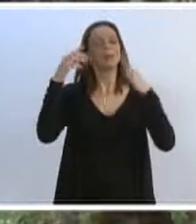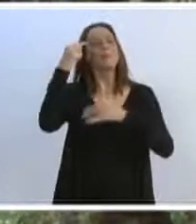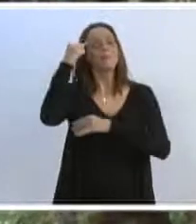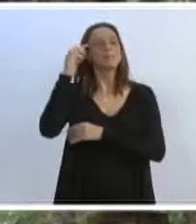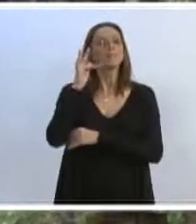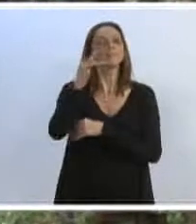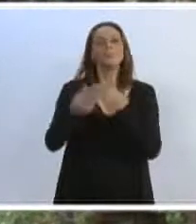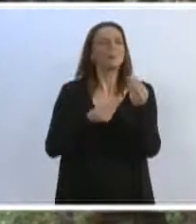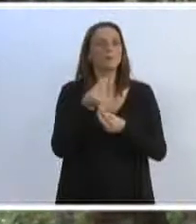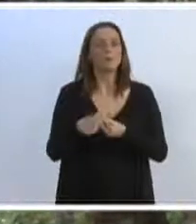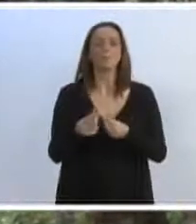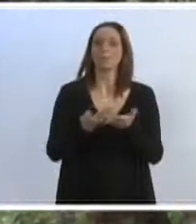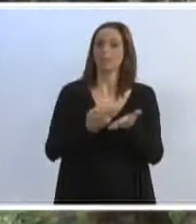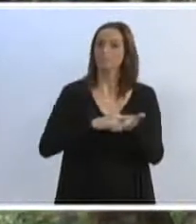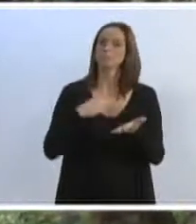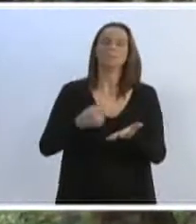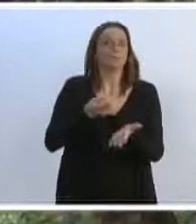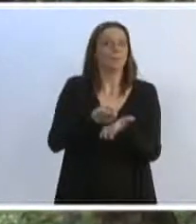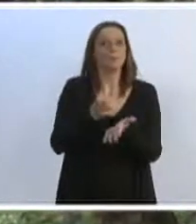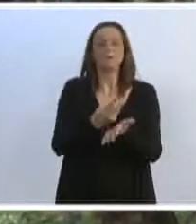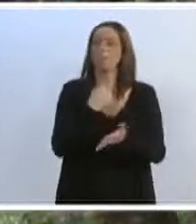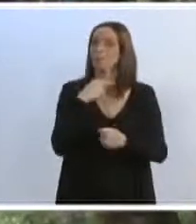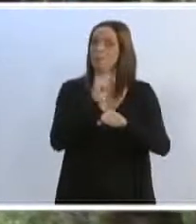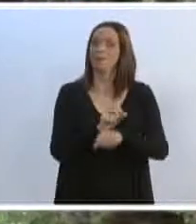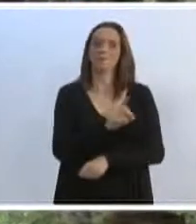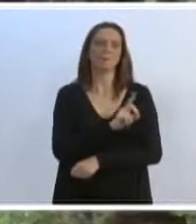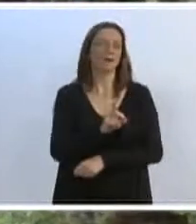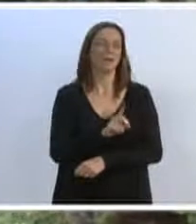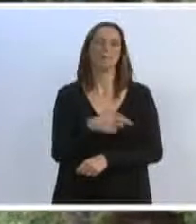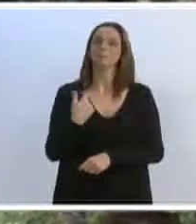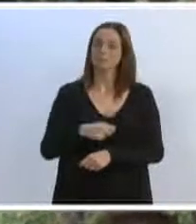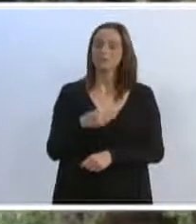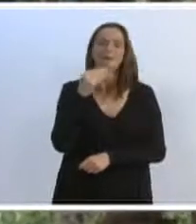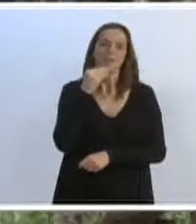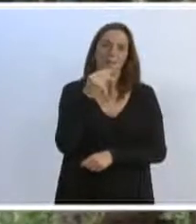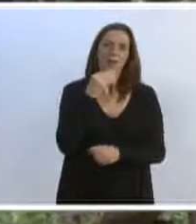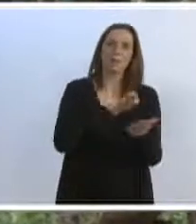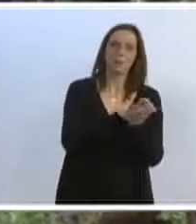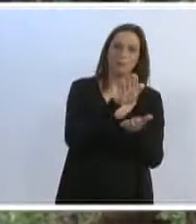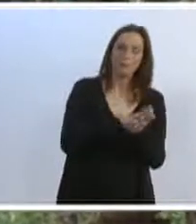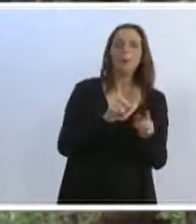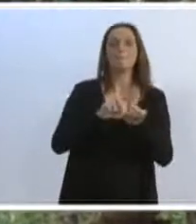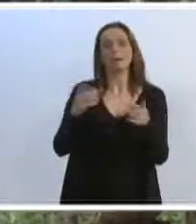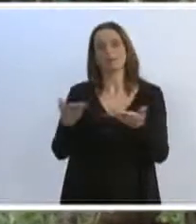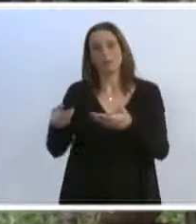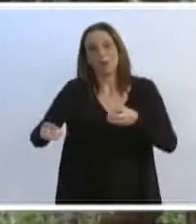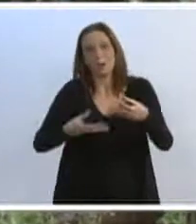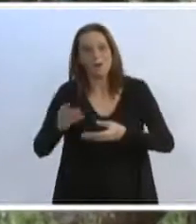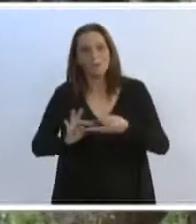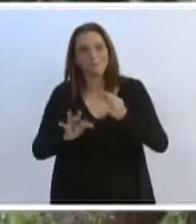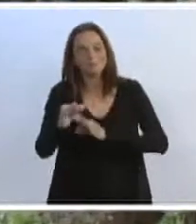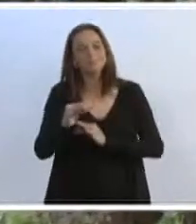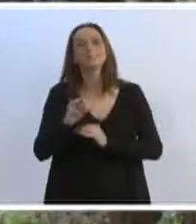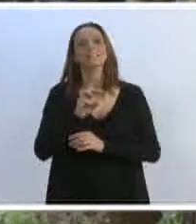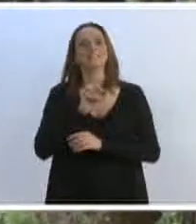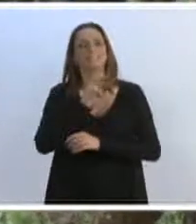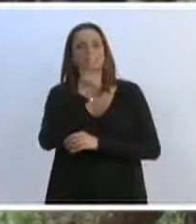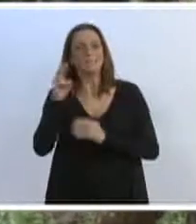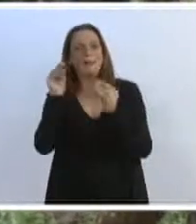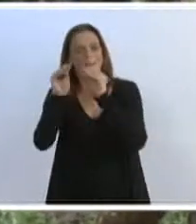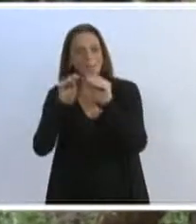e publicando uma historiografia da região do Vale do Itajaí, não só do Vale do Itajaí, como do Brasil inteiro. É de importância fundamental para